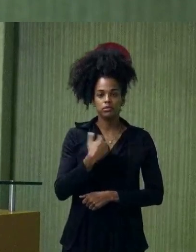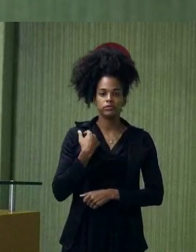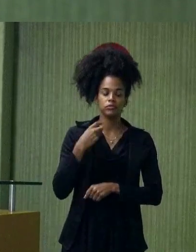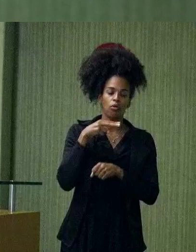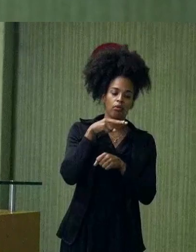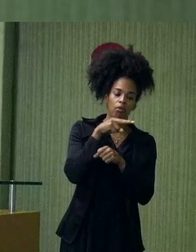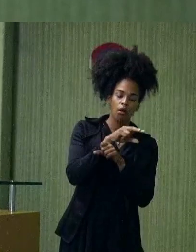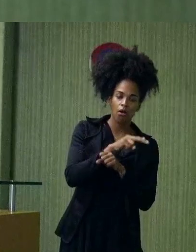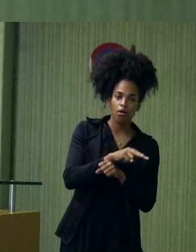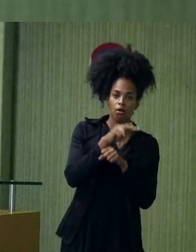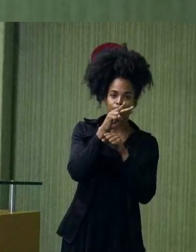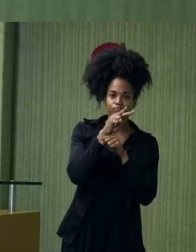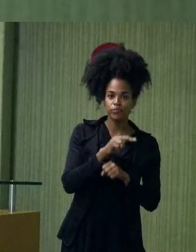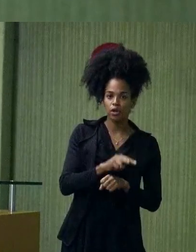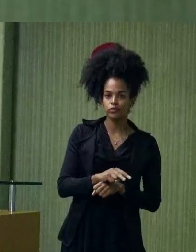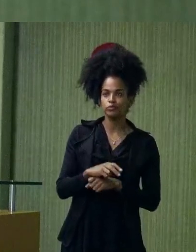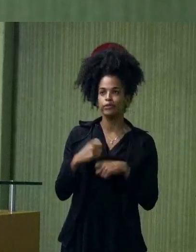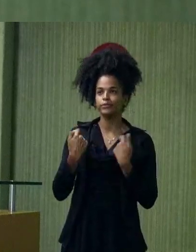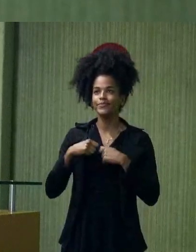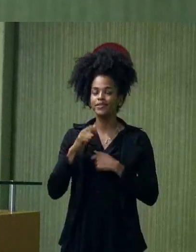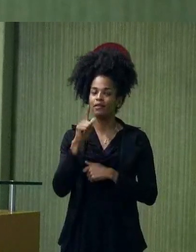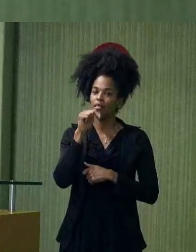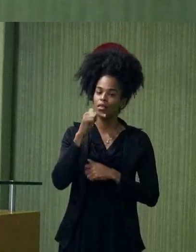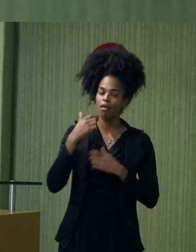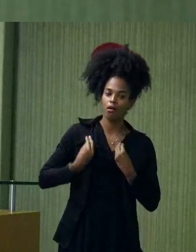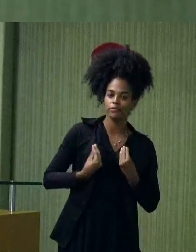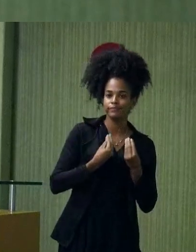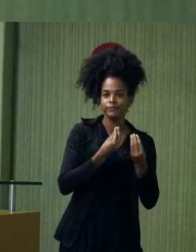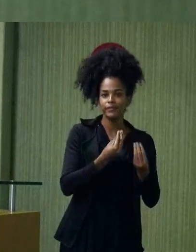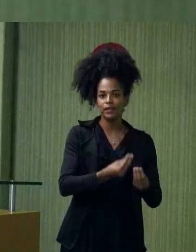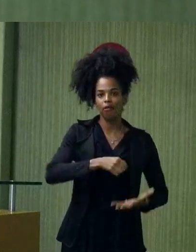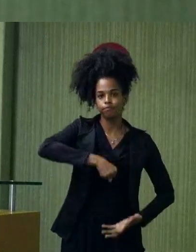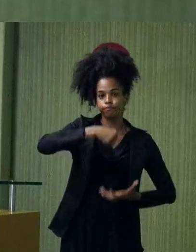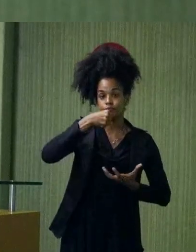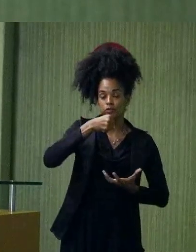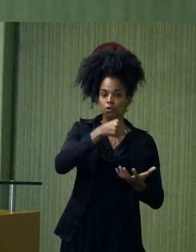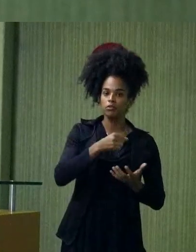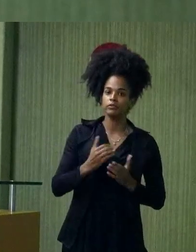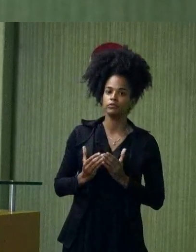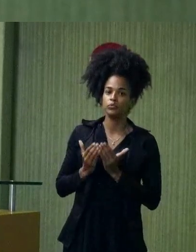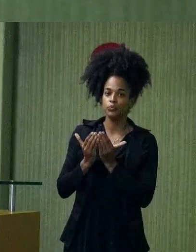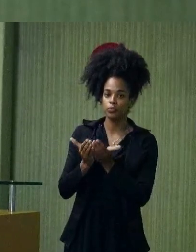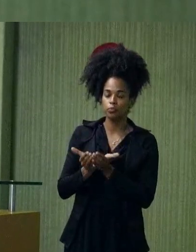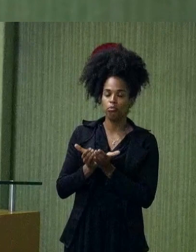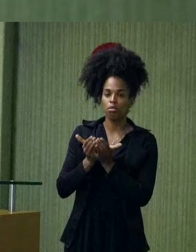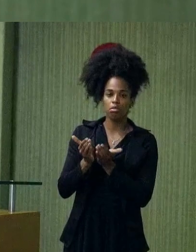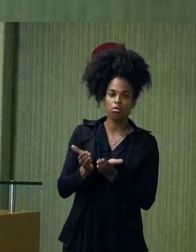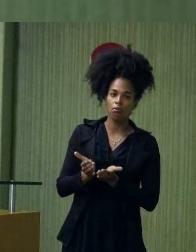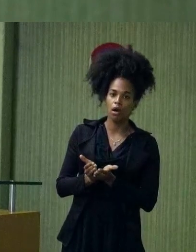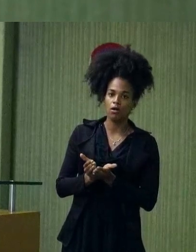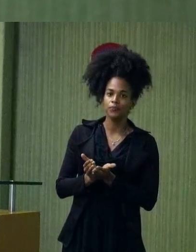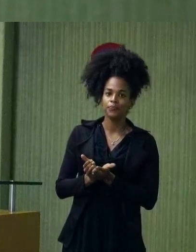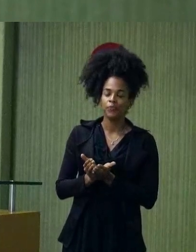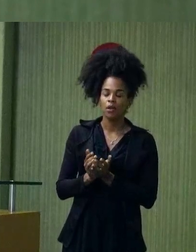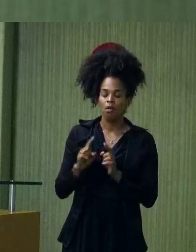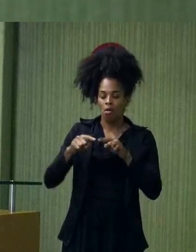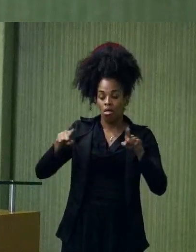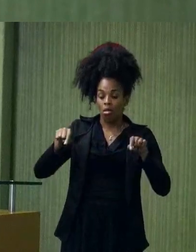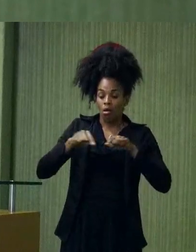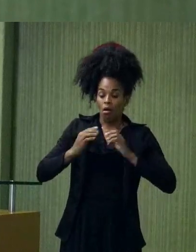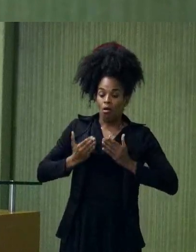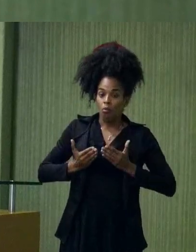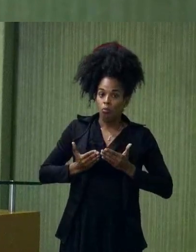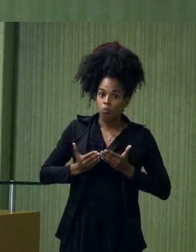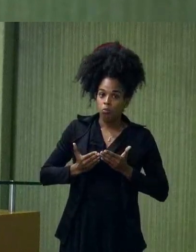precisou de água teve que levar os garrafões através de lanchas ou então Balça ia demorar muito Mas